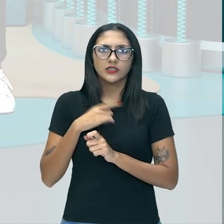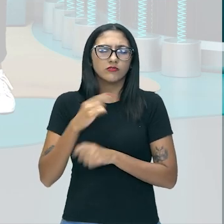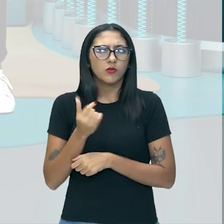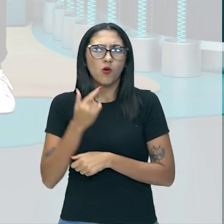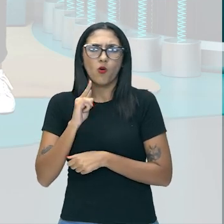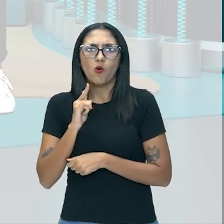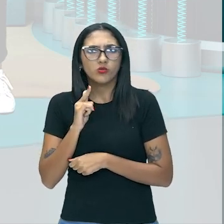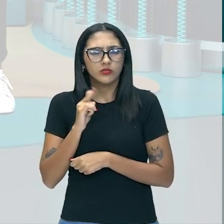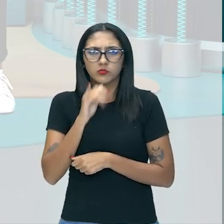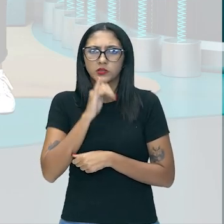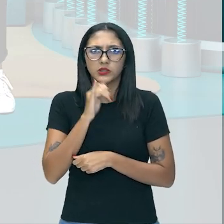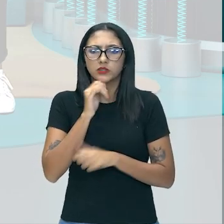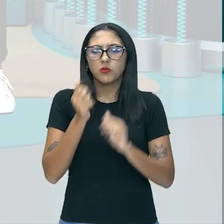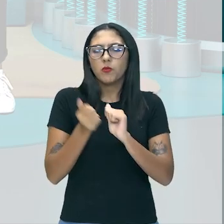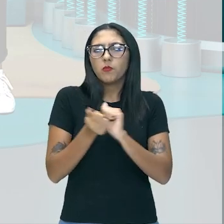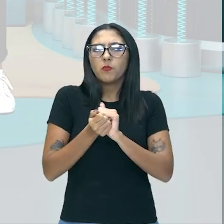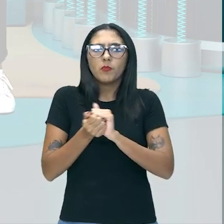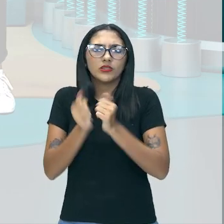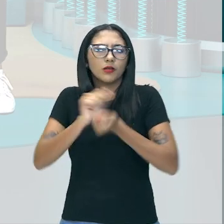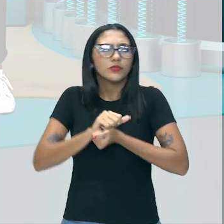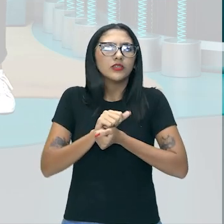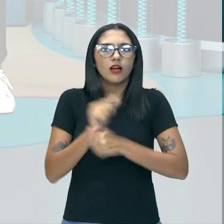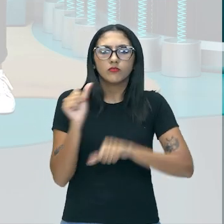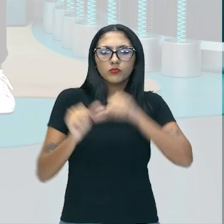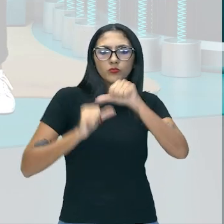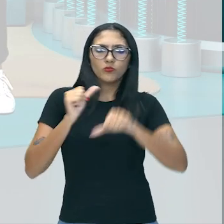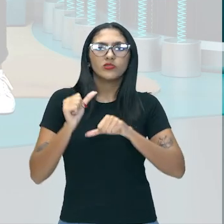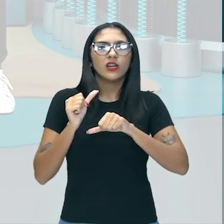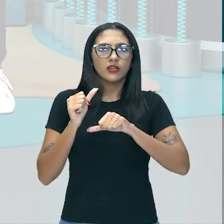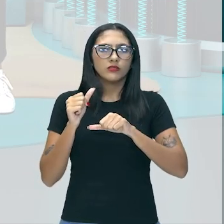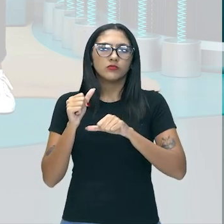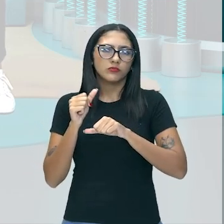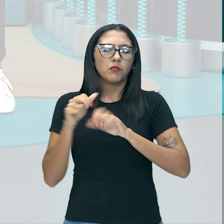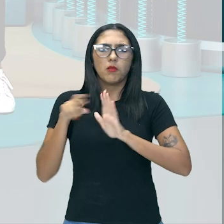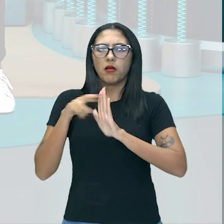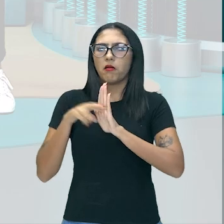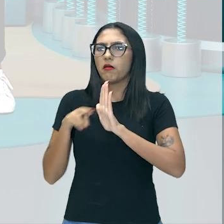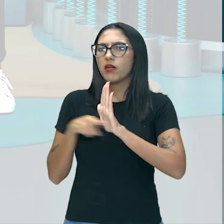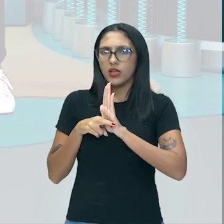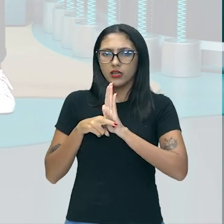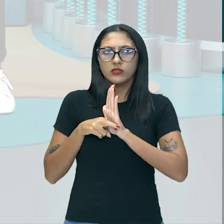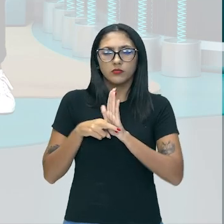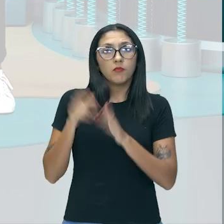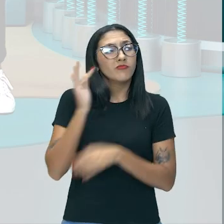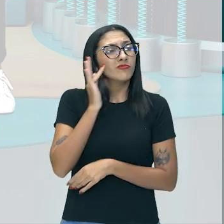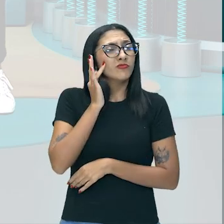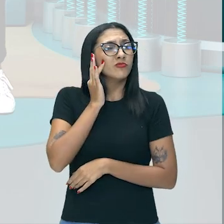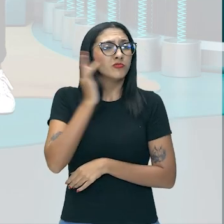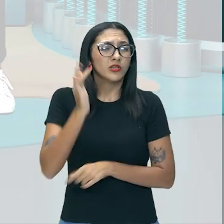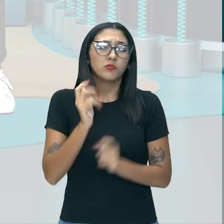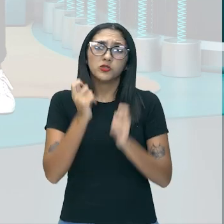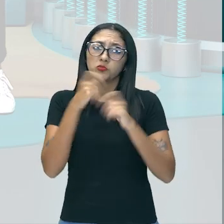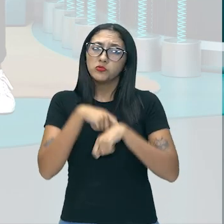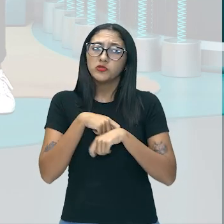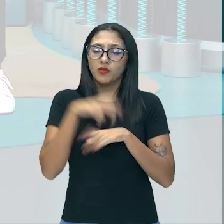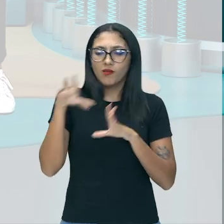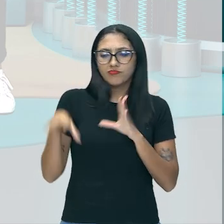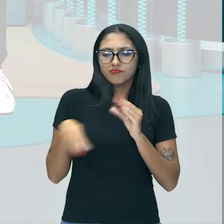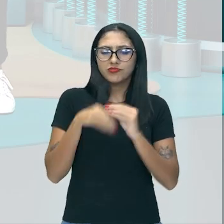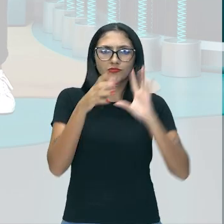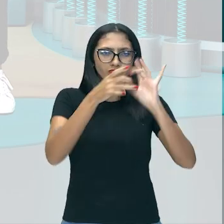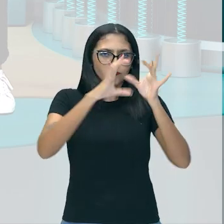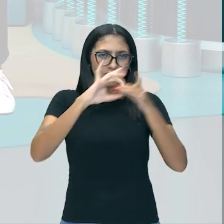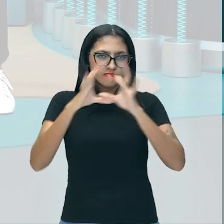modalidade reduzida, adaptando mais para frente para as Olimpíadas. Em